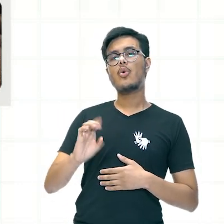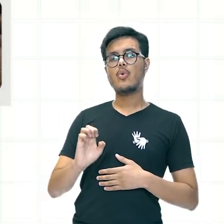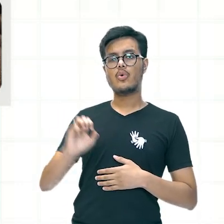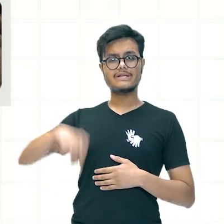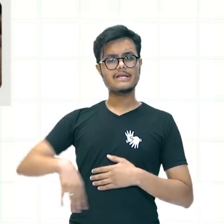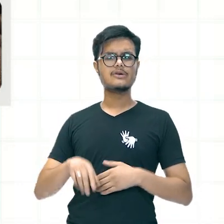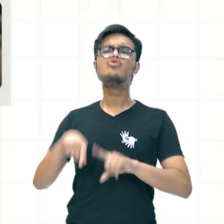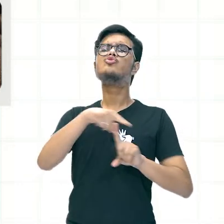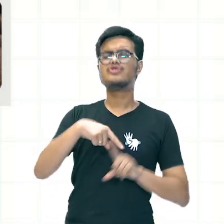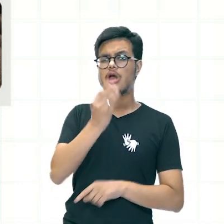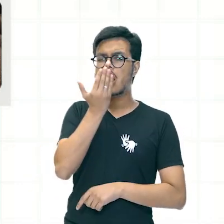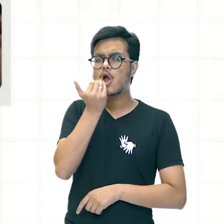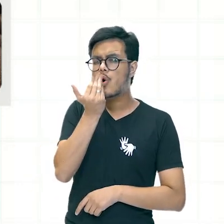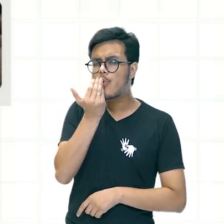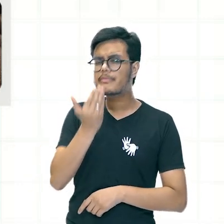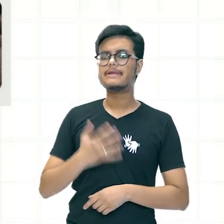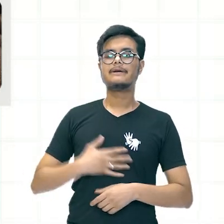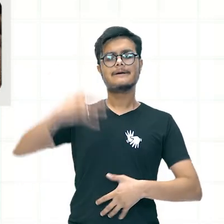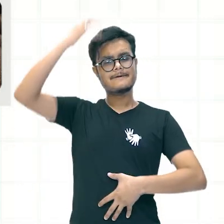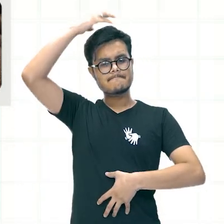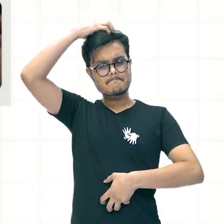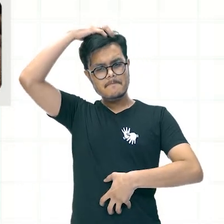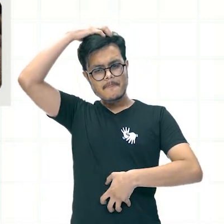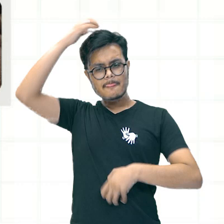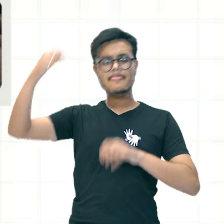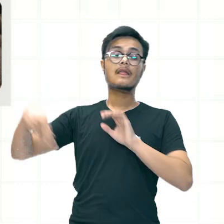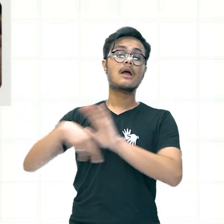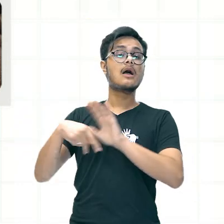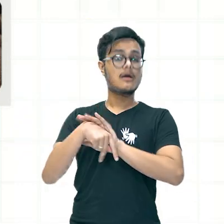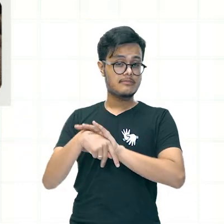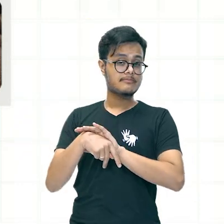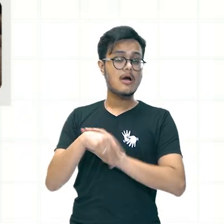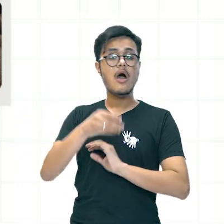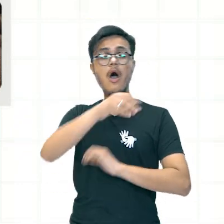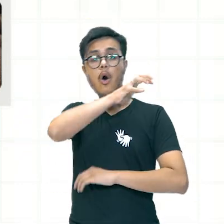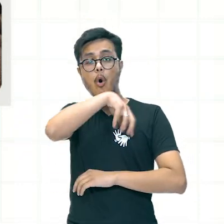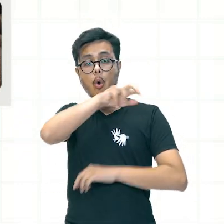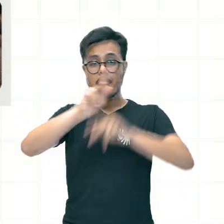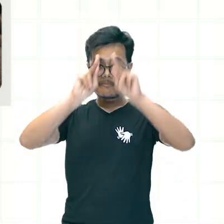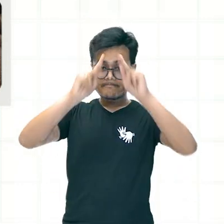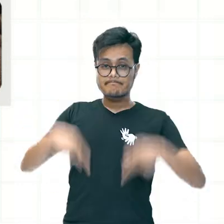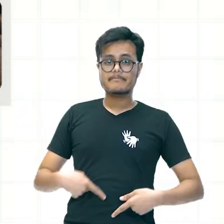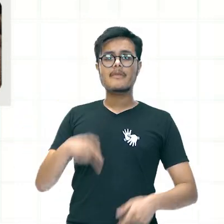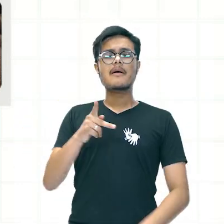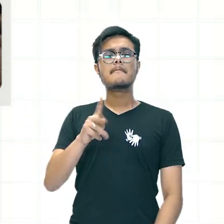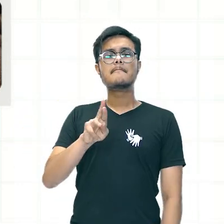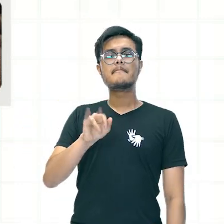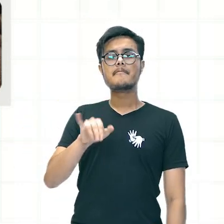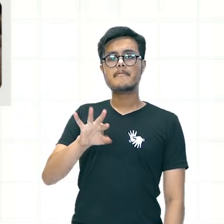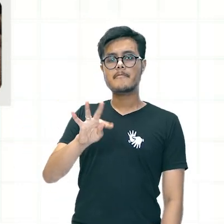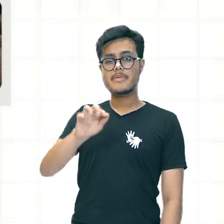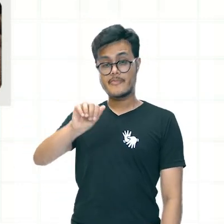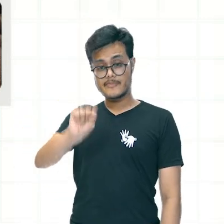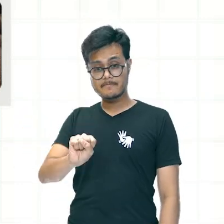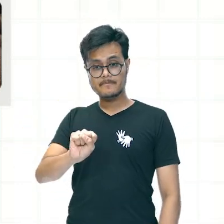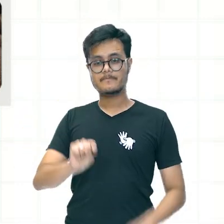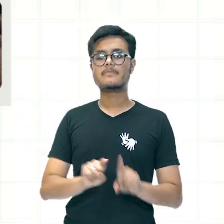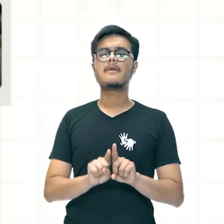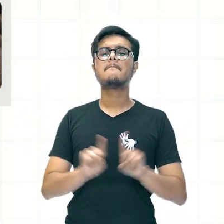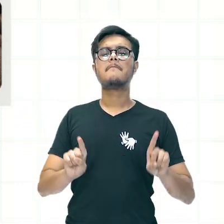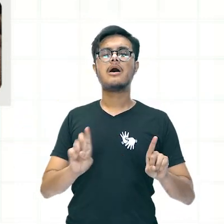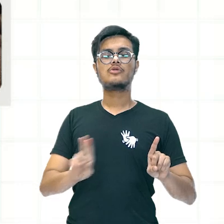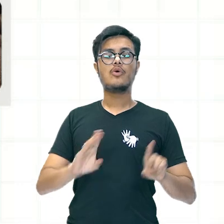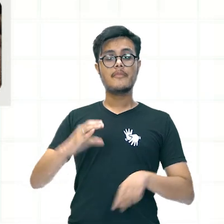carnívora. Aqui no caso do macaco e do homem são primatas, né? E assim por diante. E você observa aqui, olha, que o